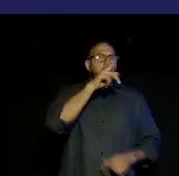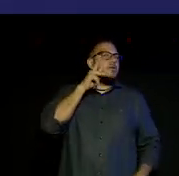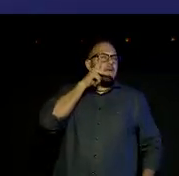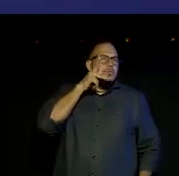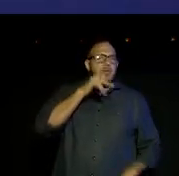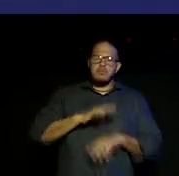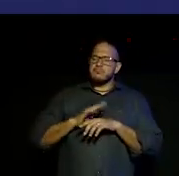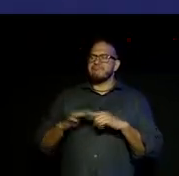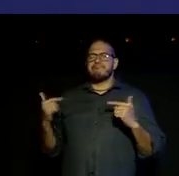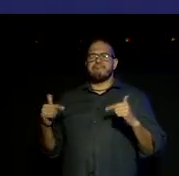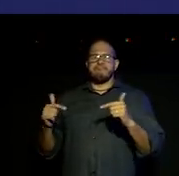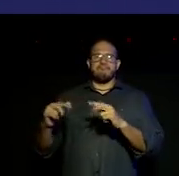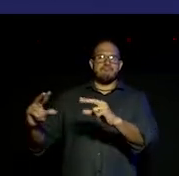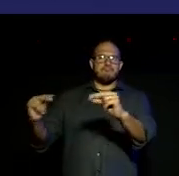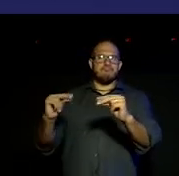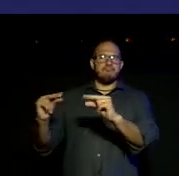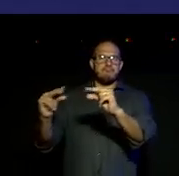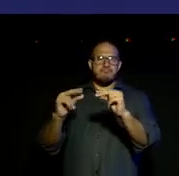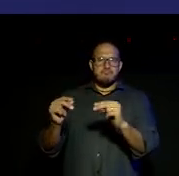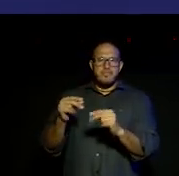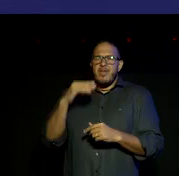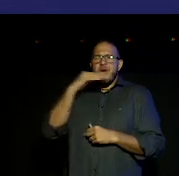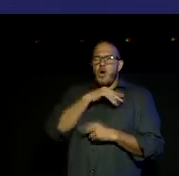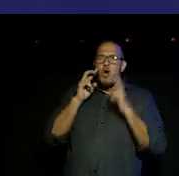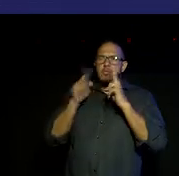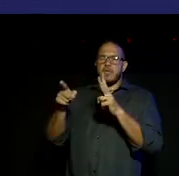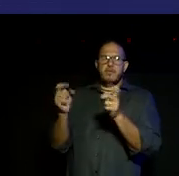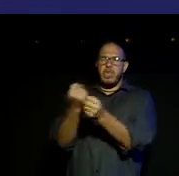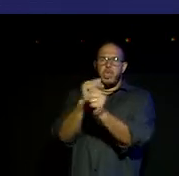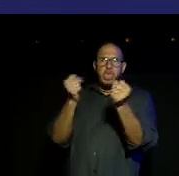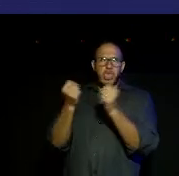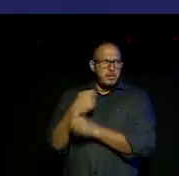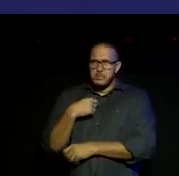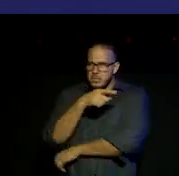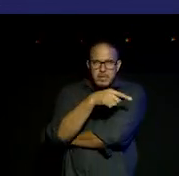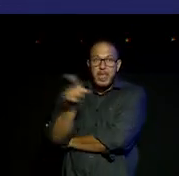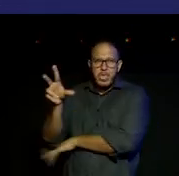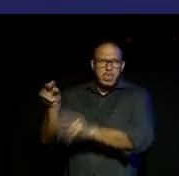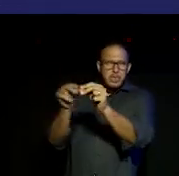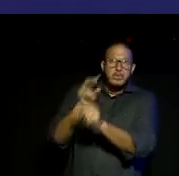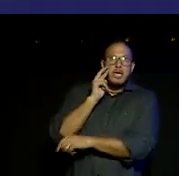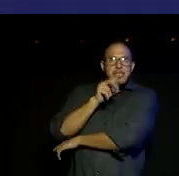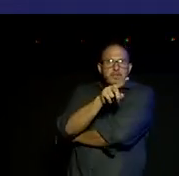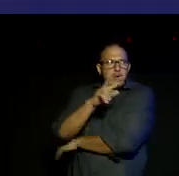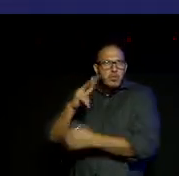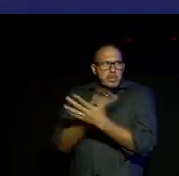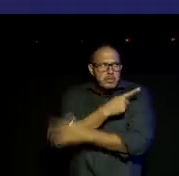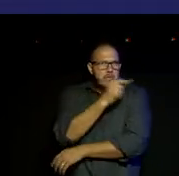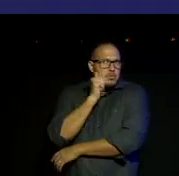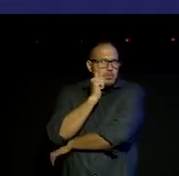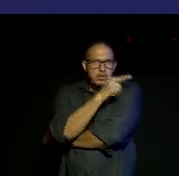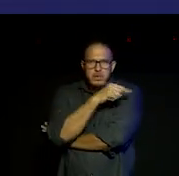no meu trabalho, eu vi algumas pessoas conversando. Elas estavam visivelmente consternadas. Você viu o que aconteceu com a Maria